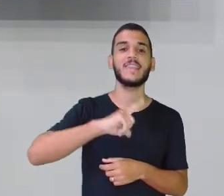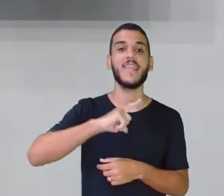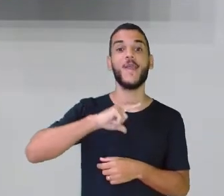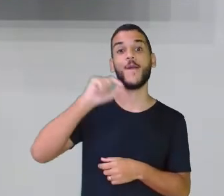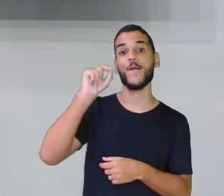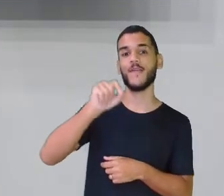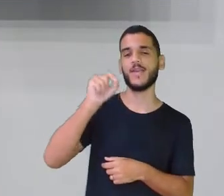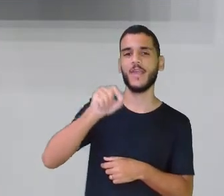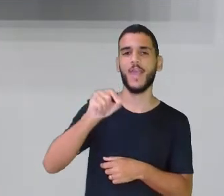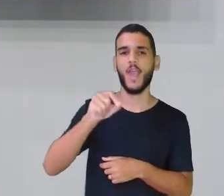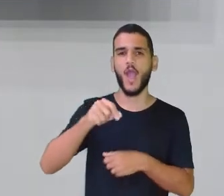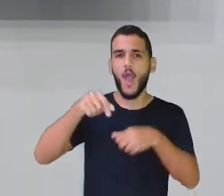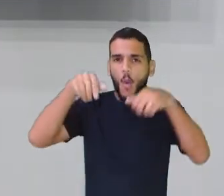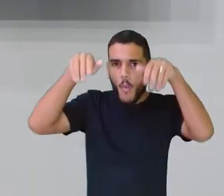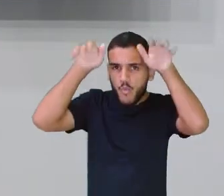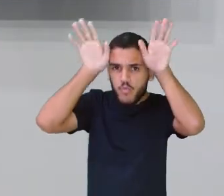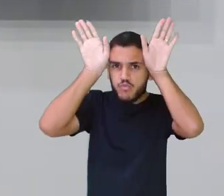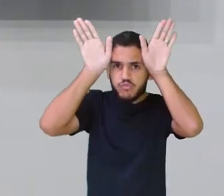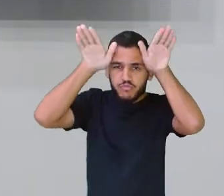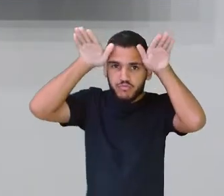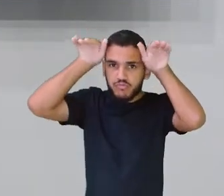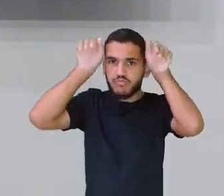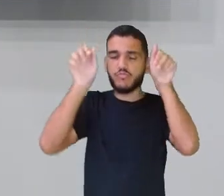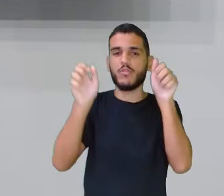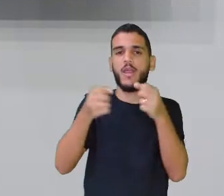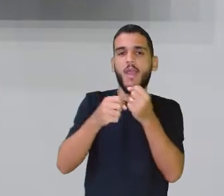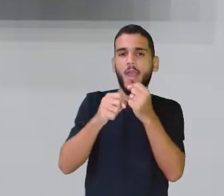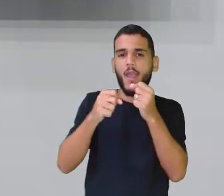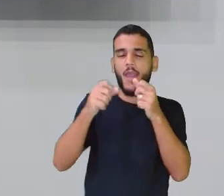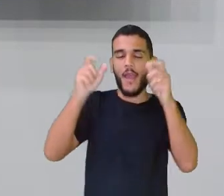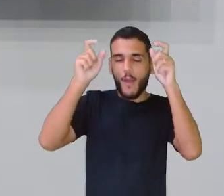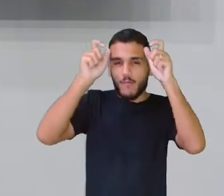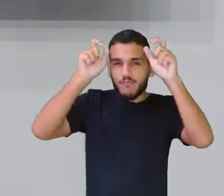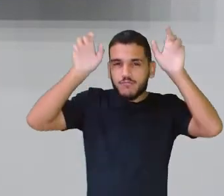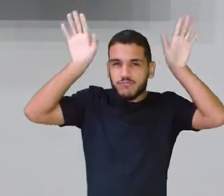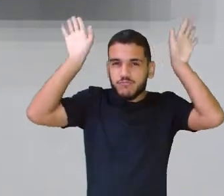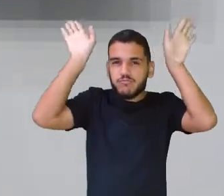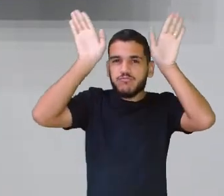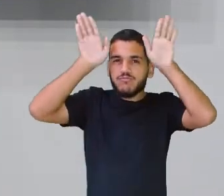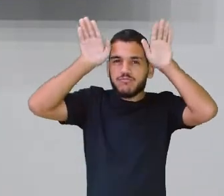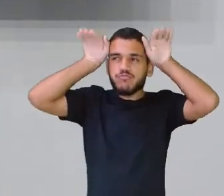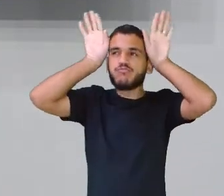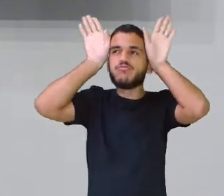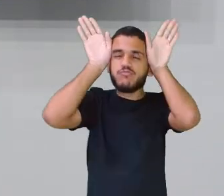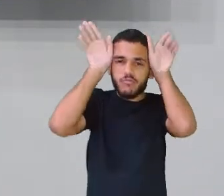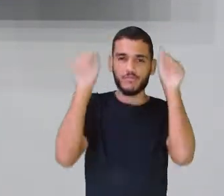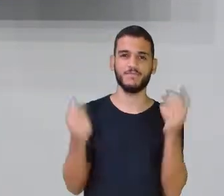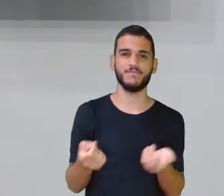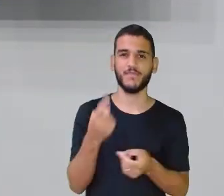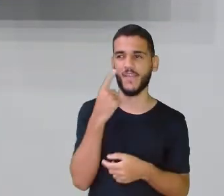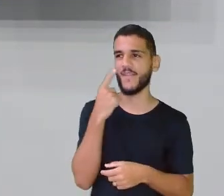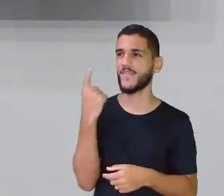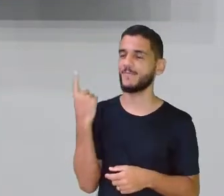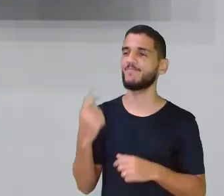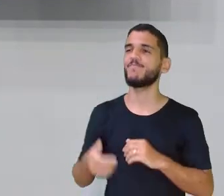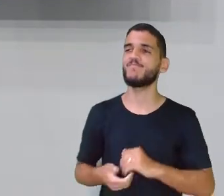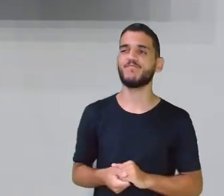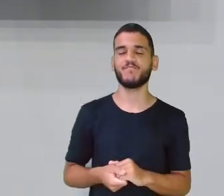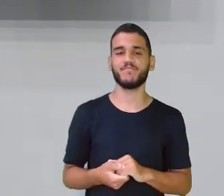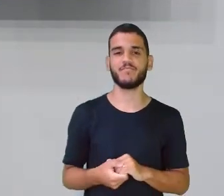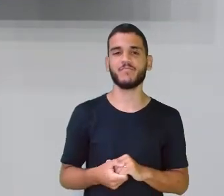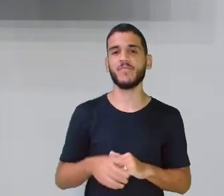tamanho dele. Não sei se vocês já assistiram esse desenho, eu já assisti e gostei muito. Vale a dica também. E olha só,